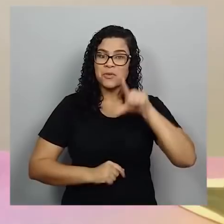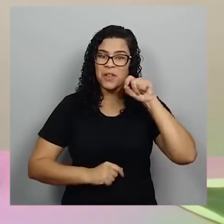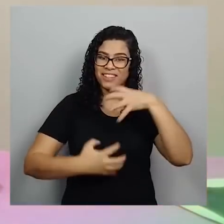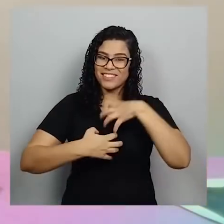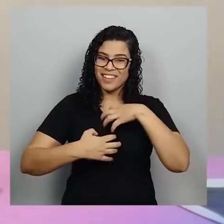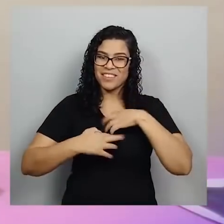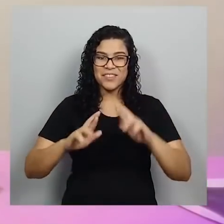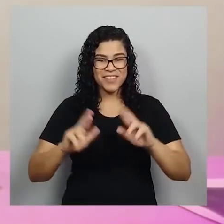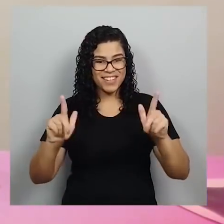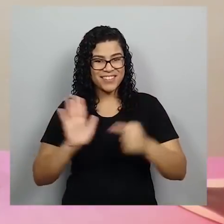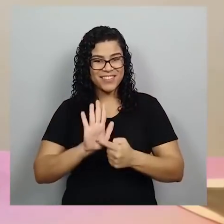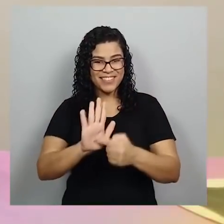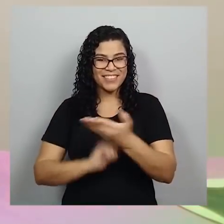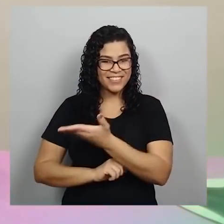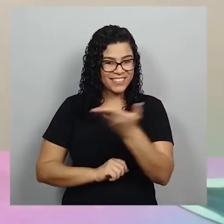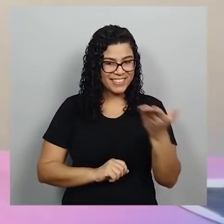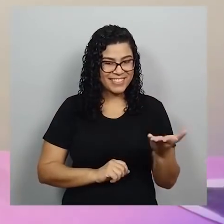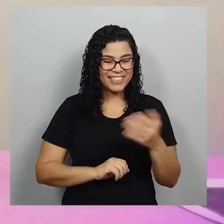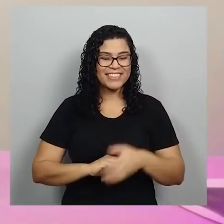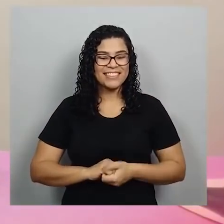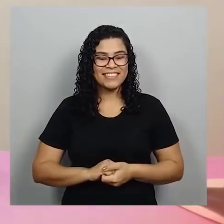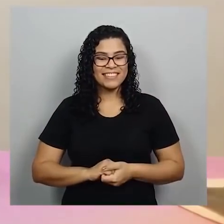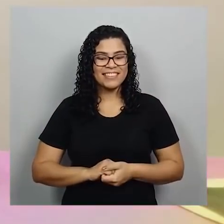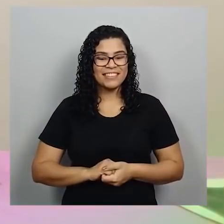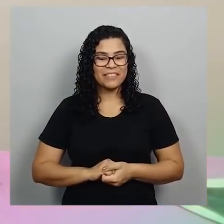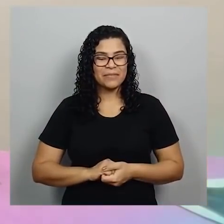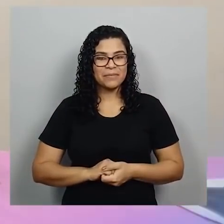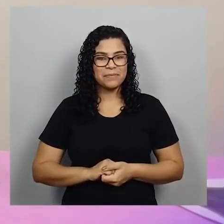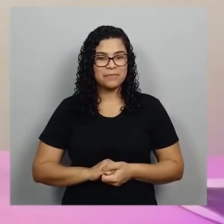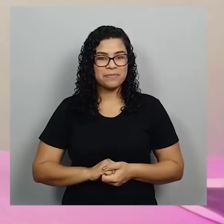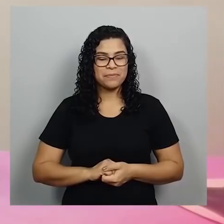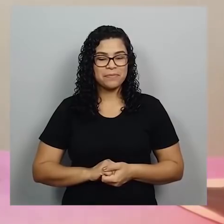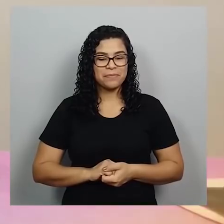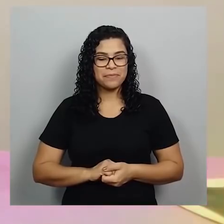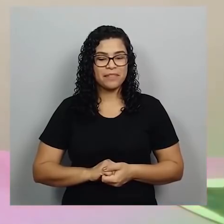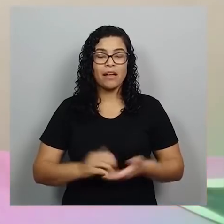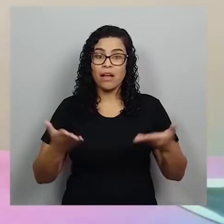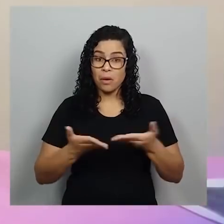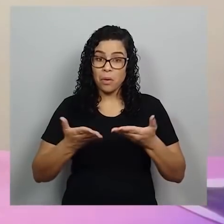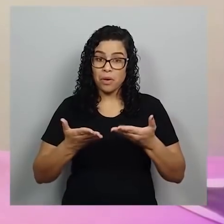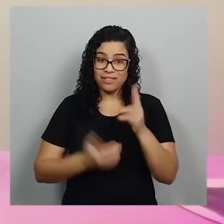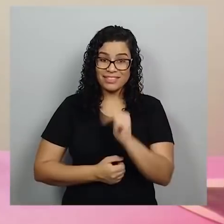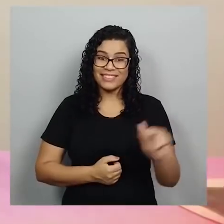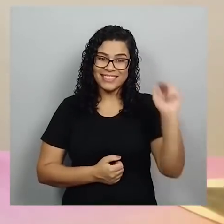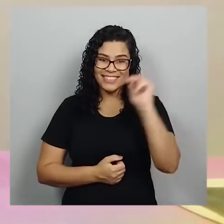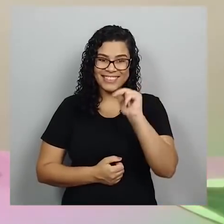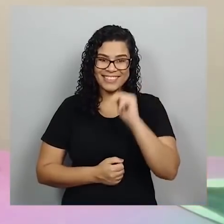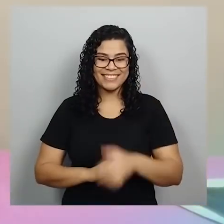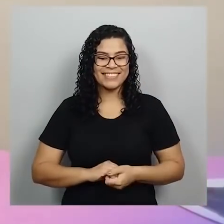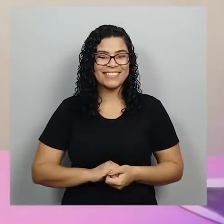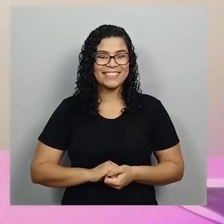escolhi mostrar para vocês como estava a parte de baixo assim, ó. Agora vamos fazer um desenho para